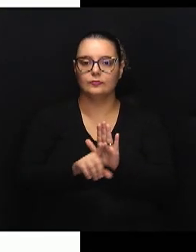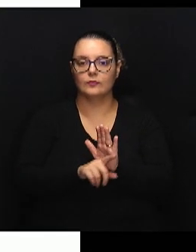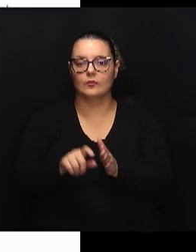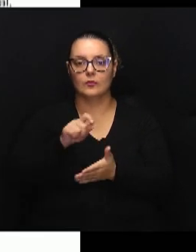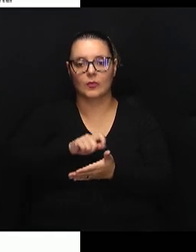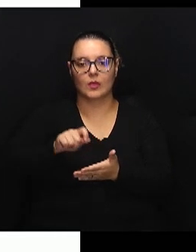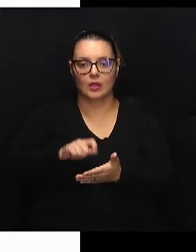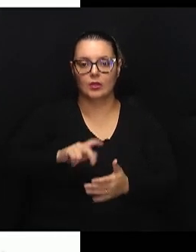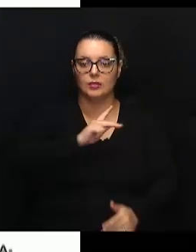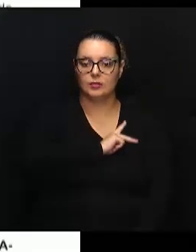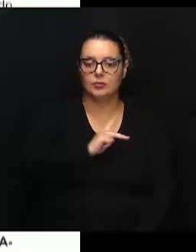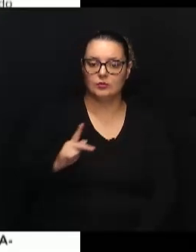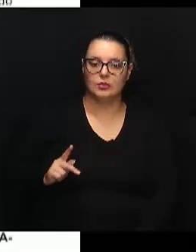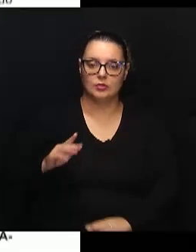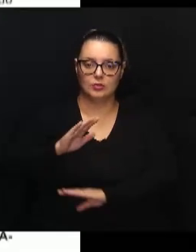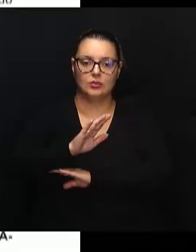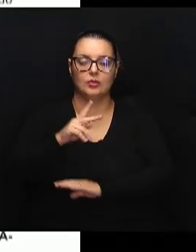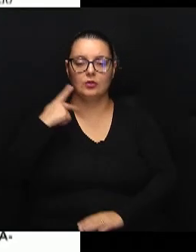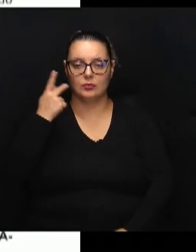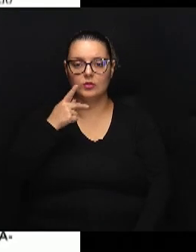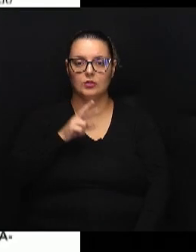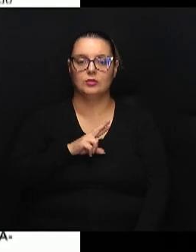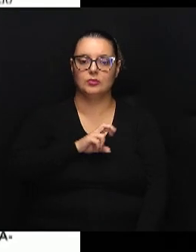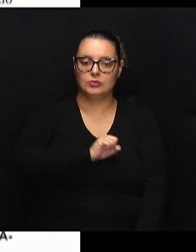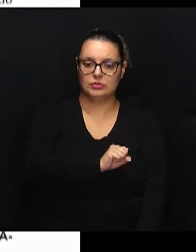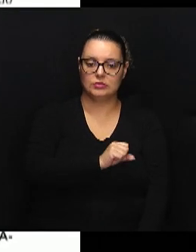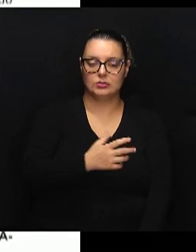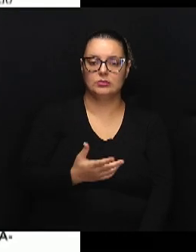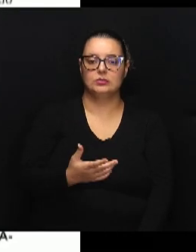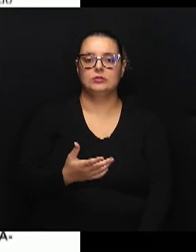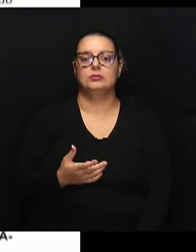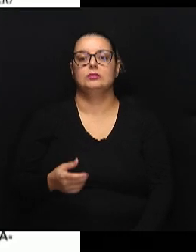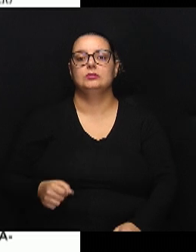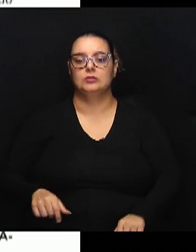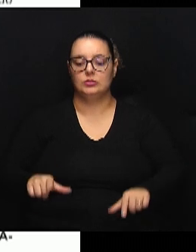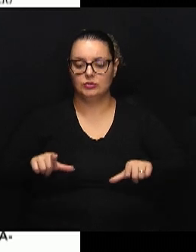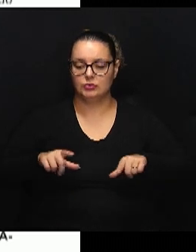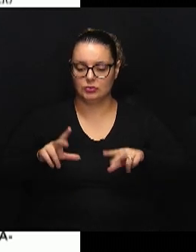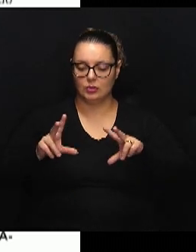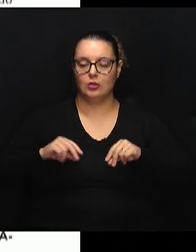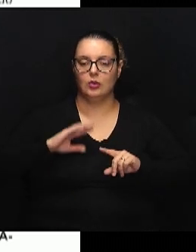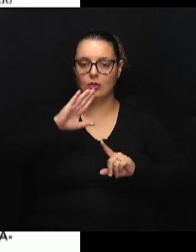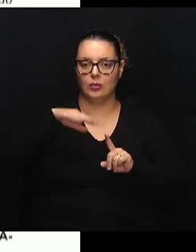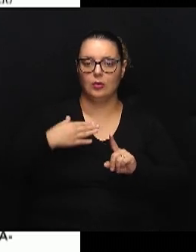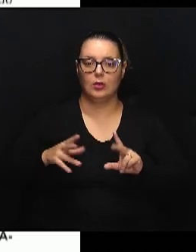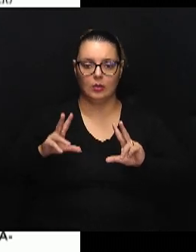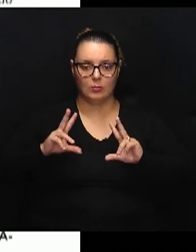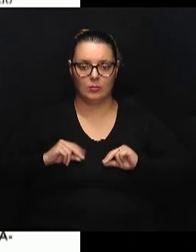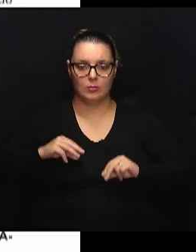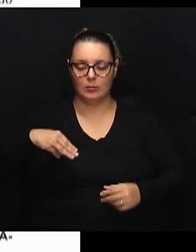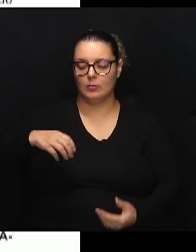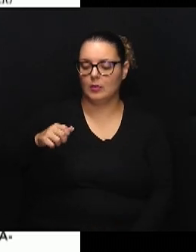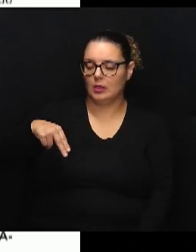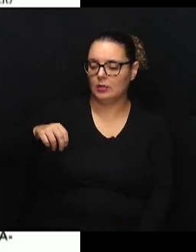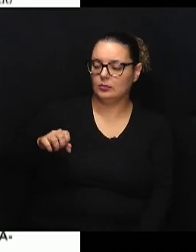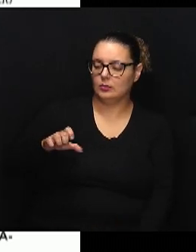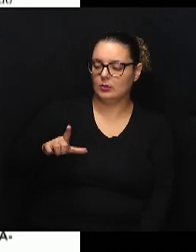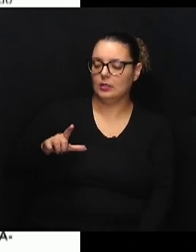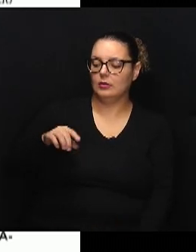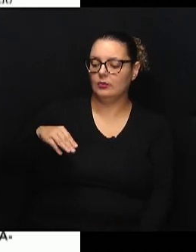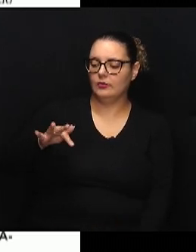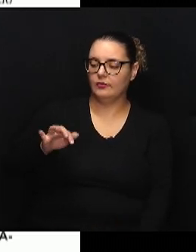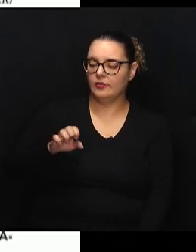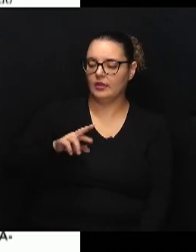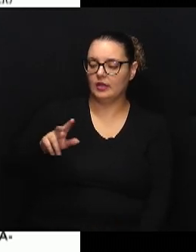do presidente da Câmara, o vereador Luiz Rossini, que concede o diploma de honra ao mérito Manuel Ferraz de Campos Sales